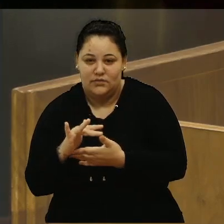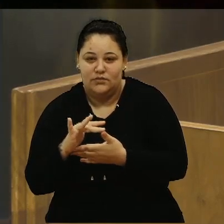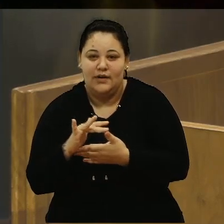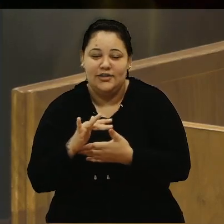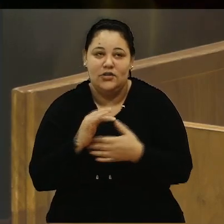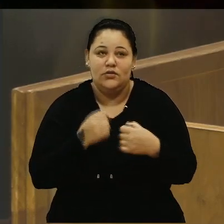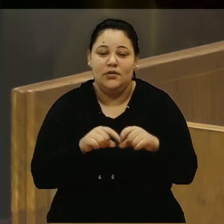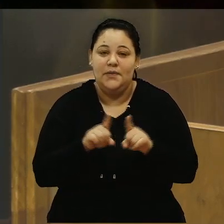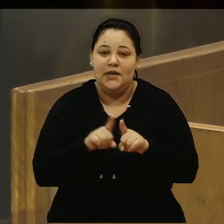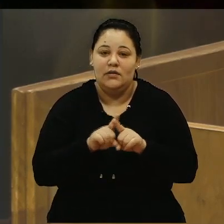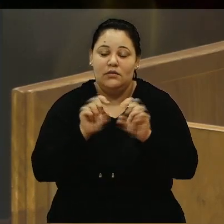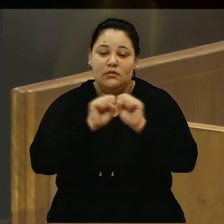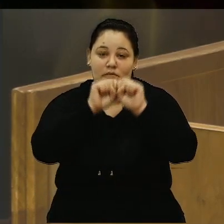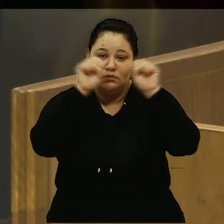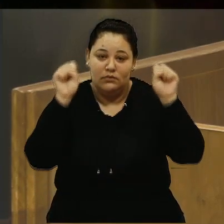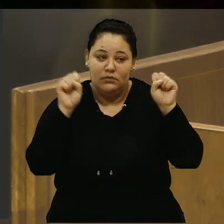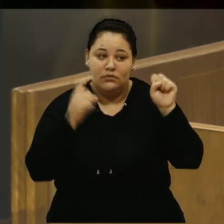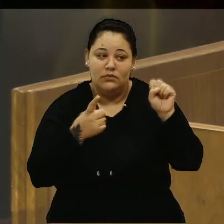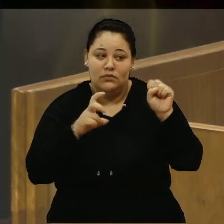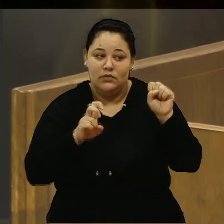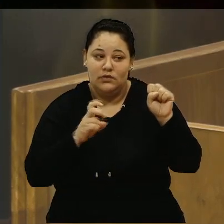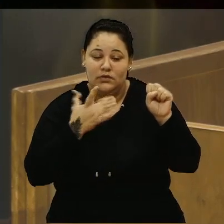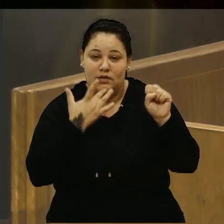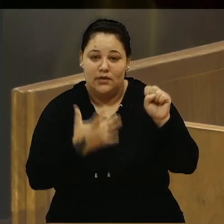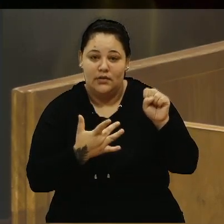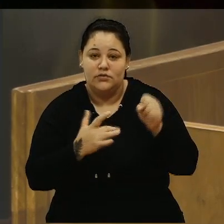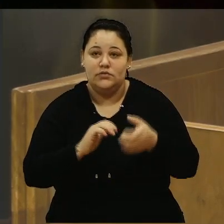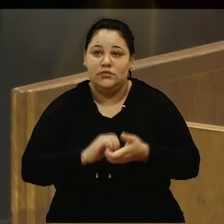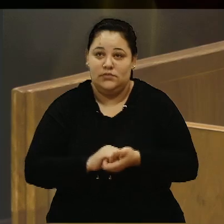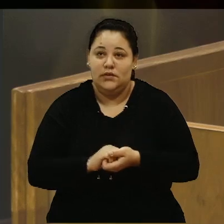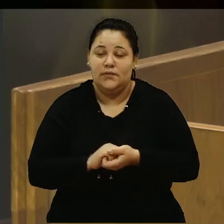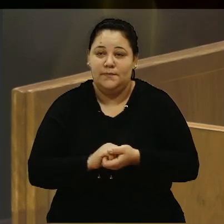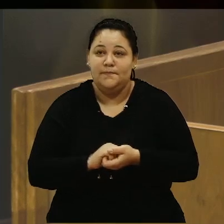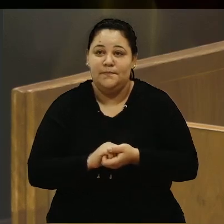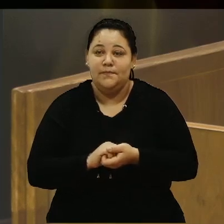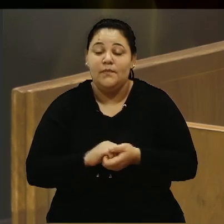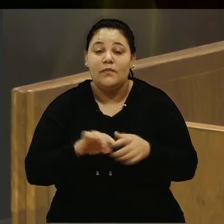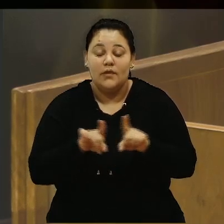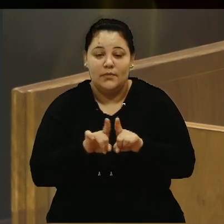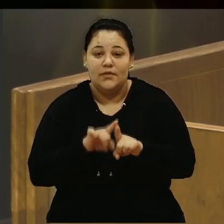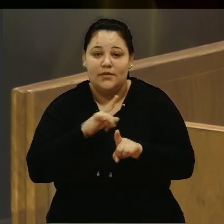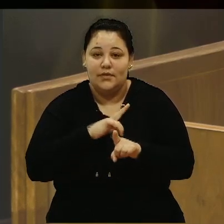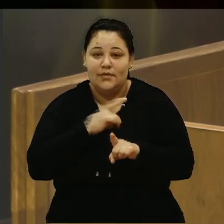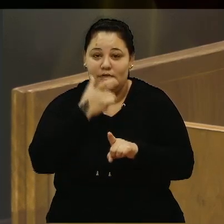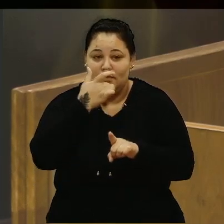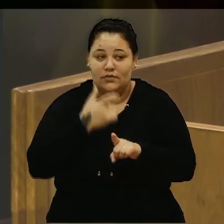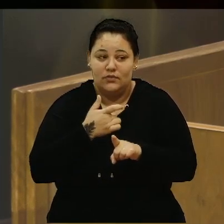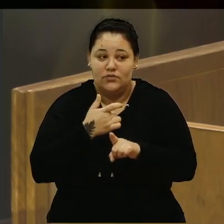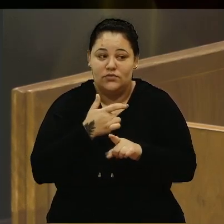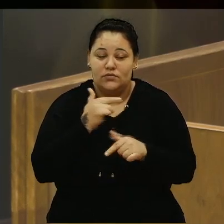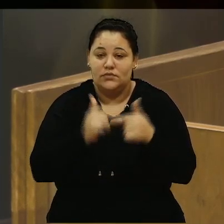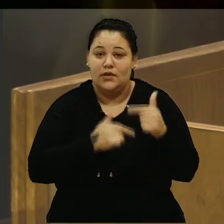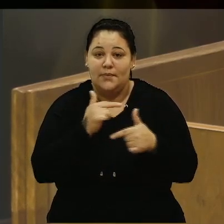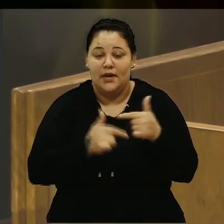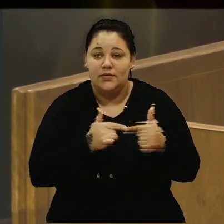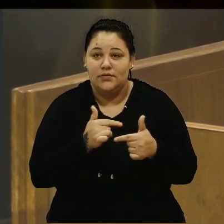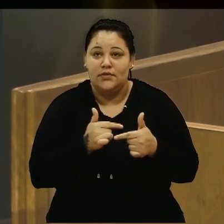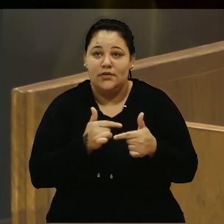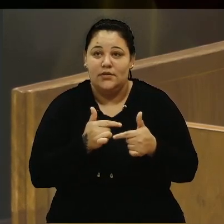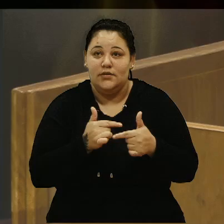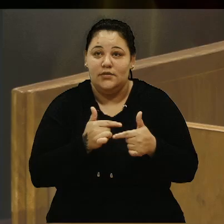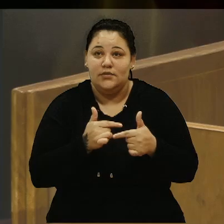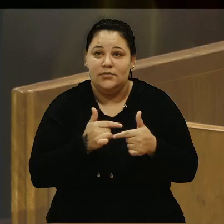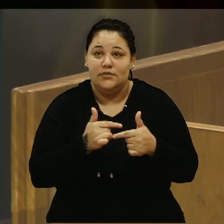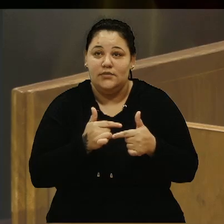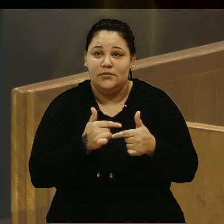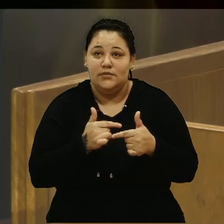na parte da manhã e 15 adolescentes na parte da tarde. E tem também um trabalho que eles desenvolvem lá, que é a questão de uma